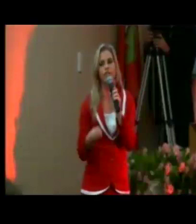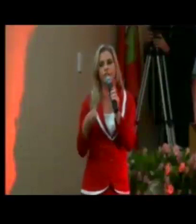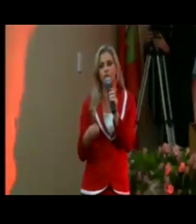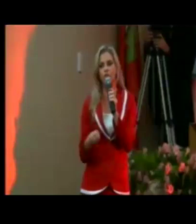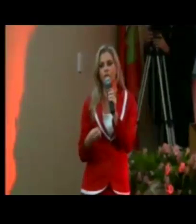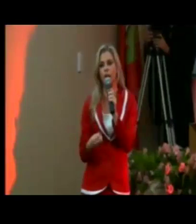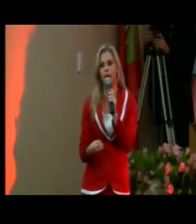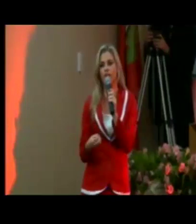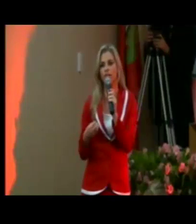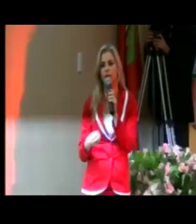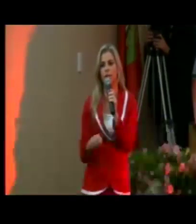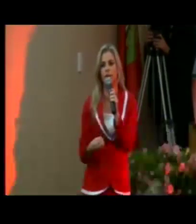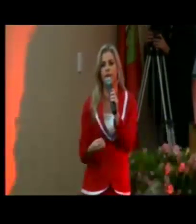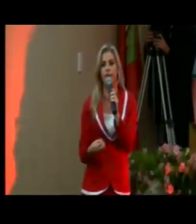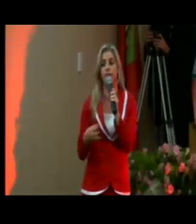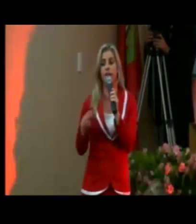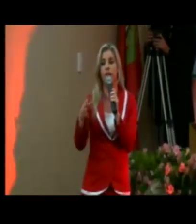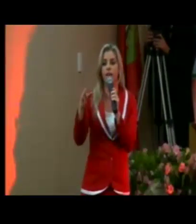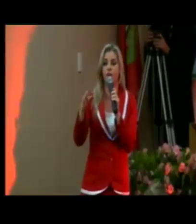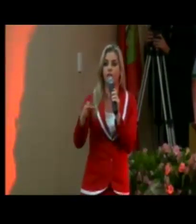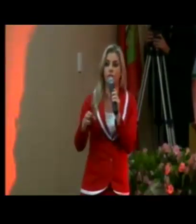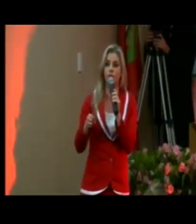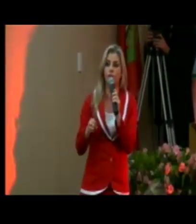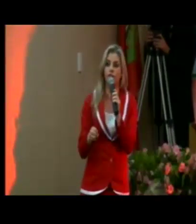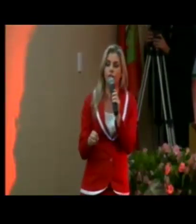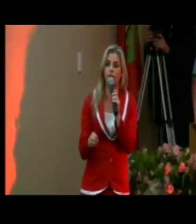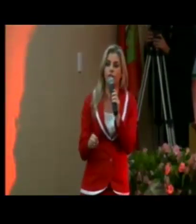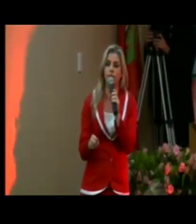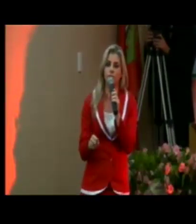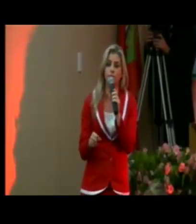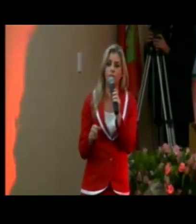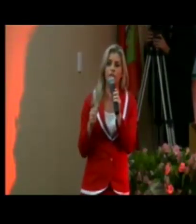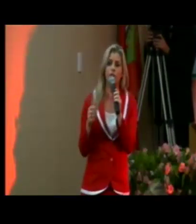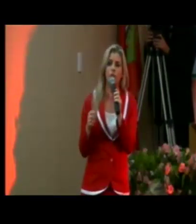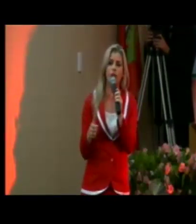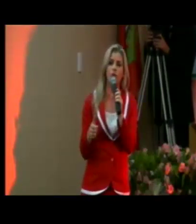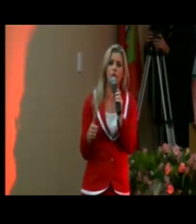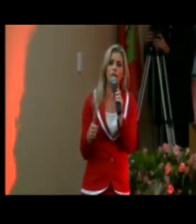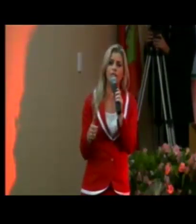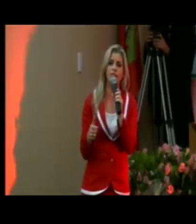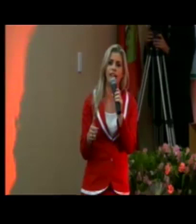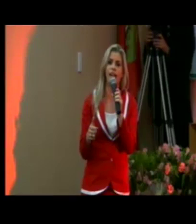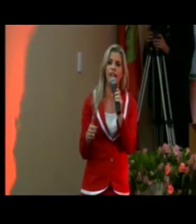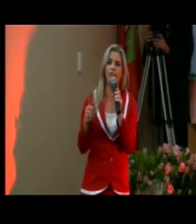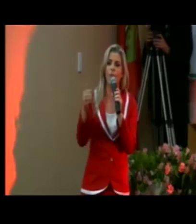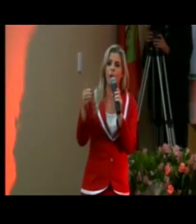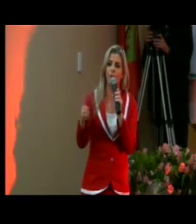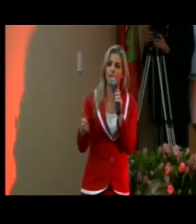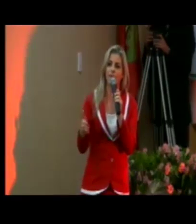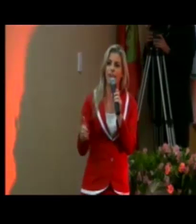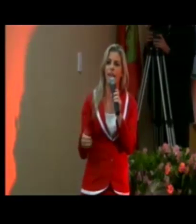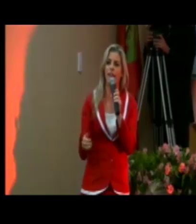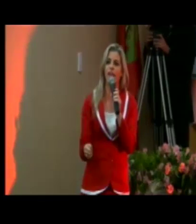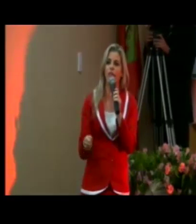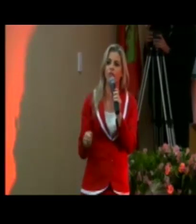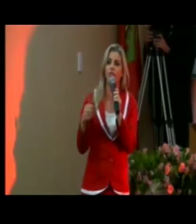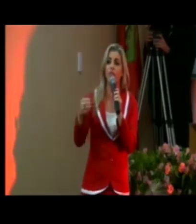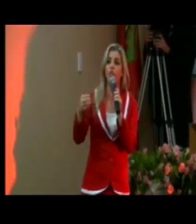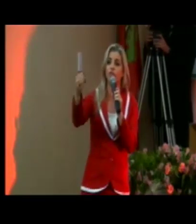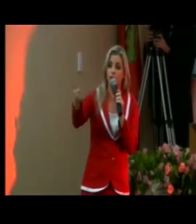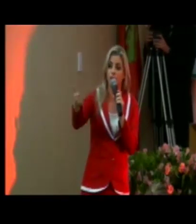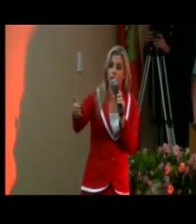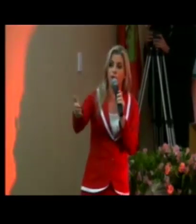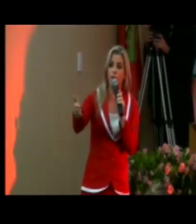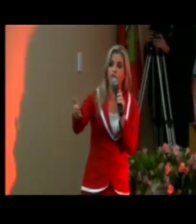temas que são importantes e todos os debates que são importantes. Inclusive, nós temos tocado algumas ideias com a